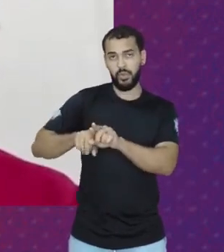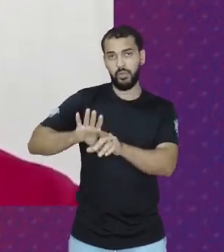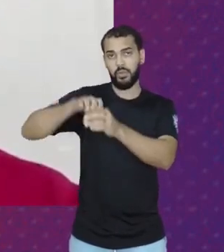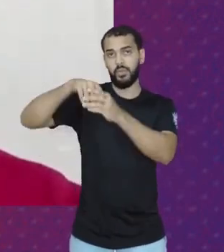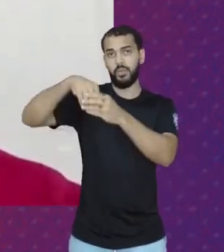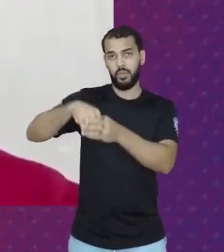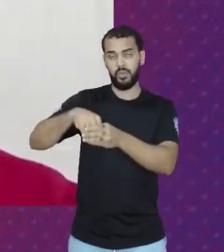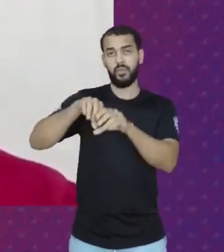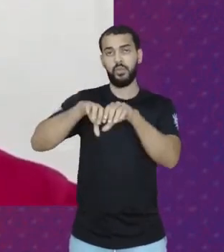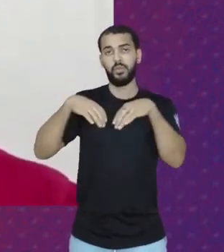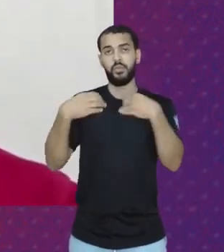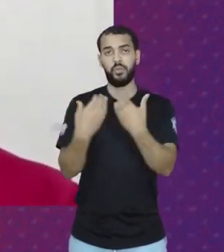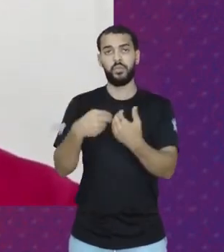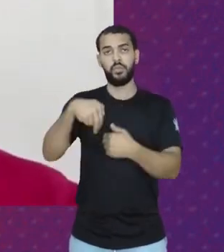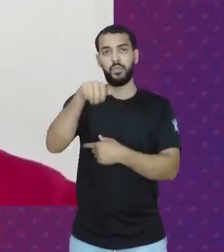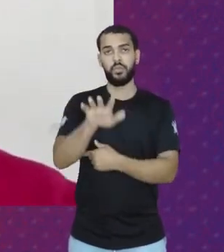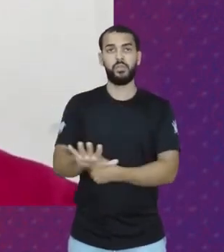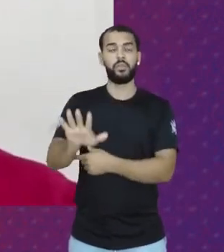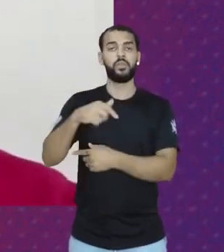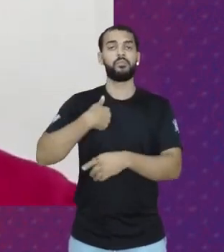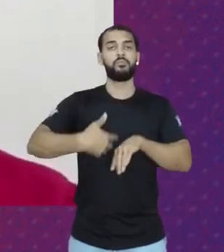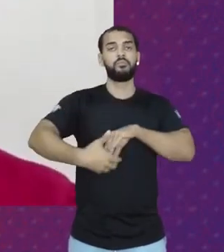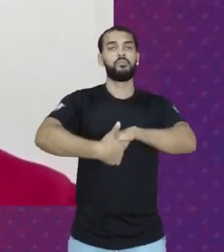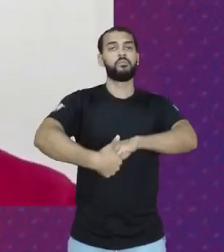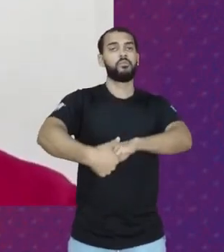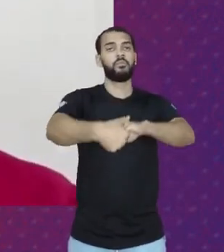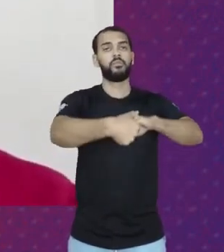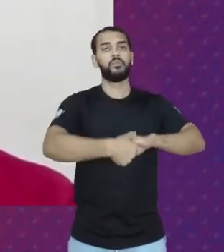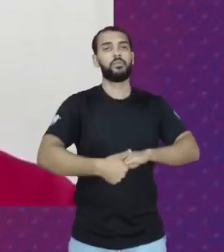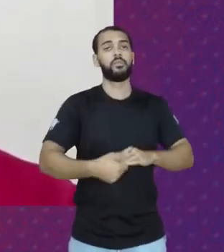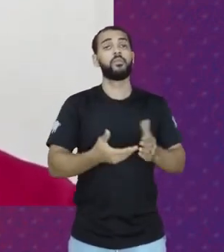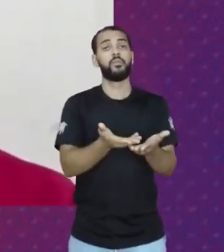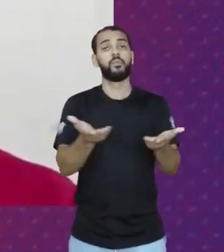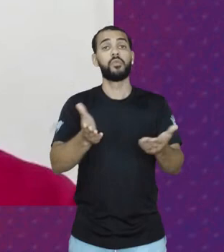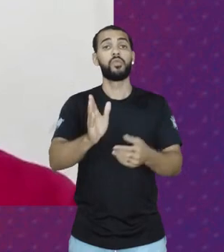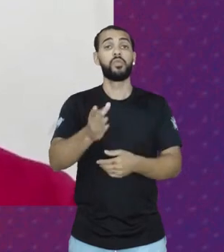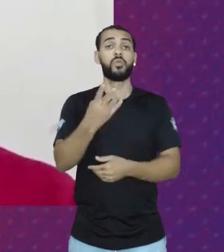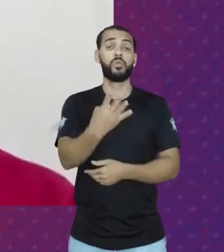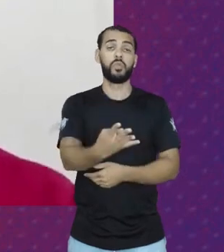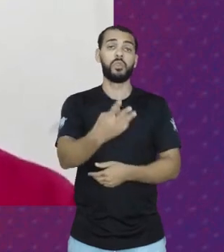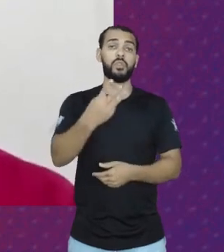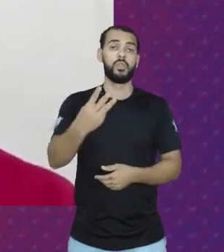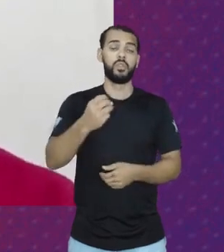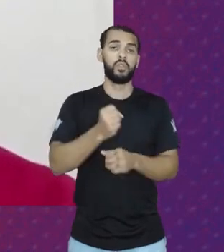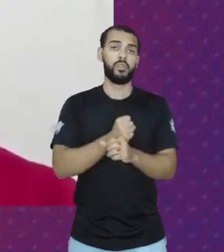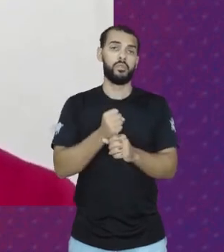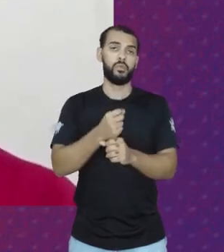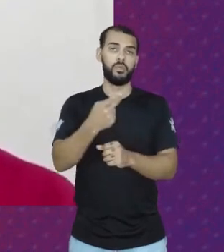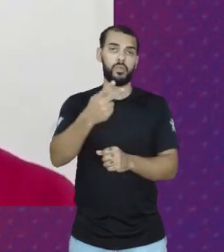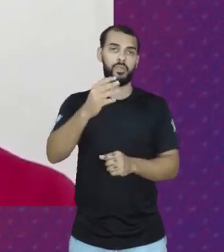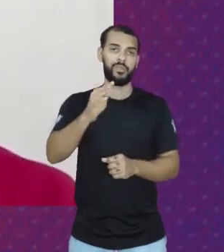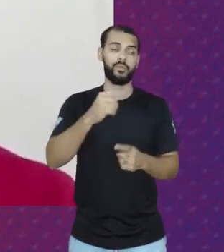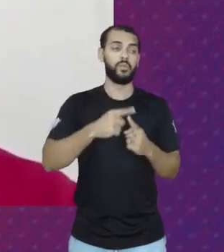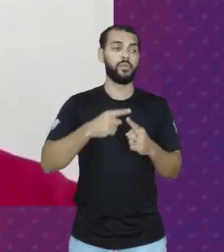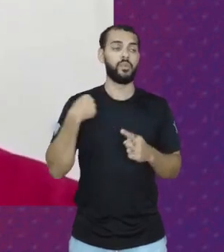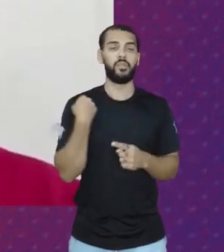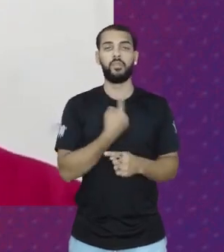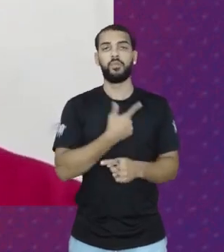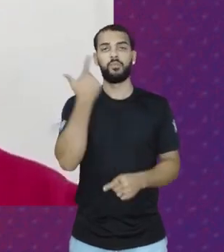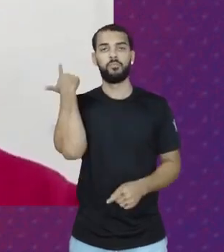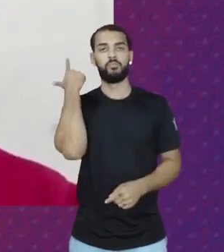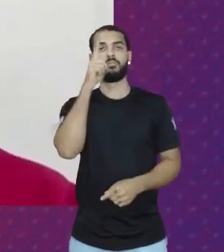Nacional. A todos e a todas eu saúdo nesses 43 anos do PT, porque nós conseguimos